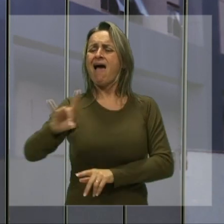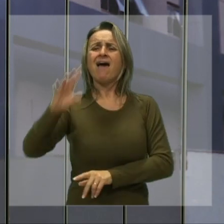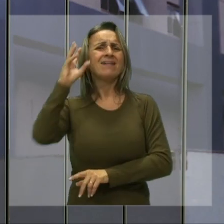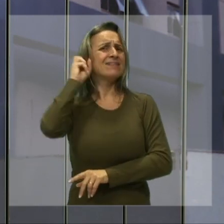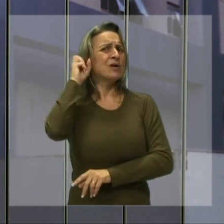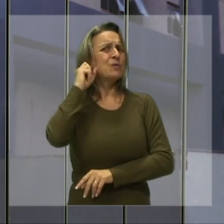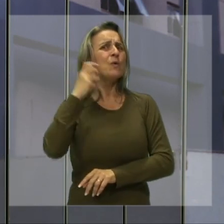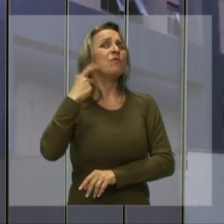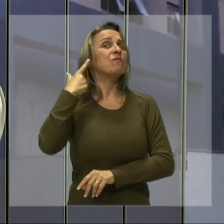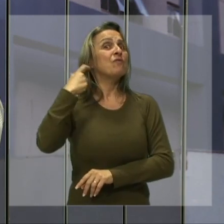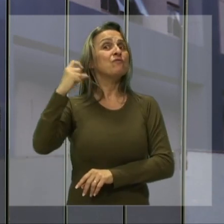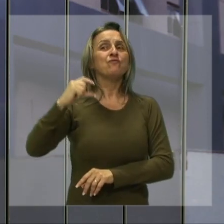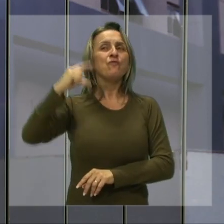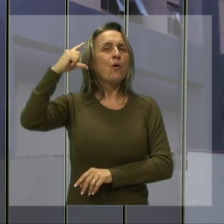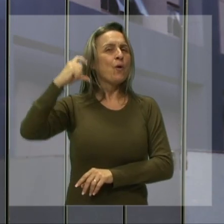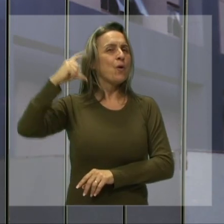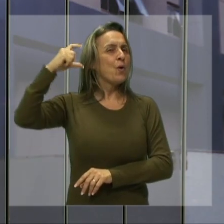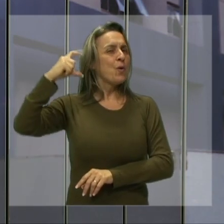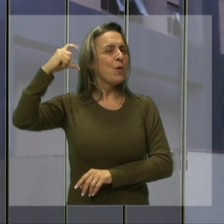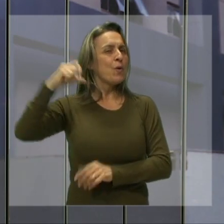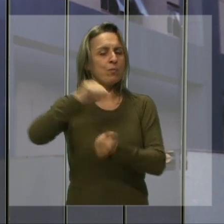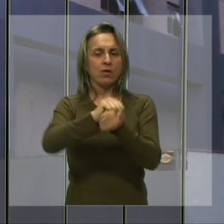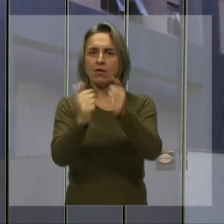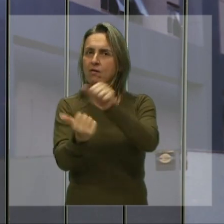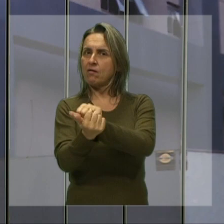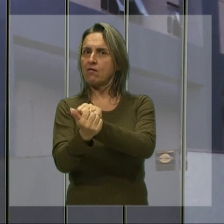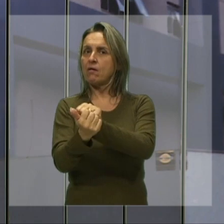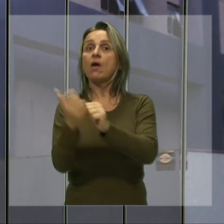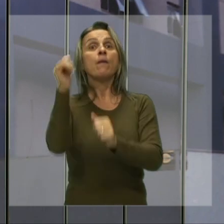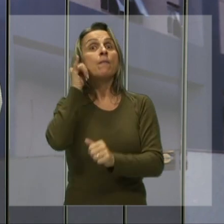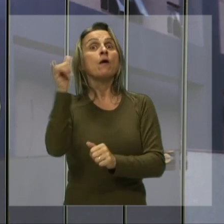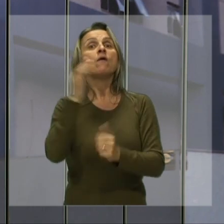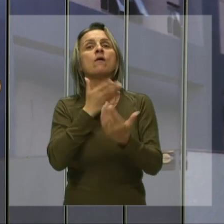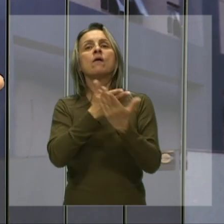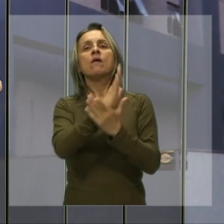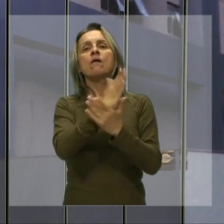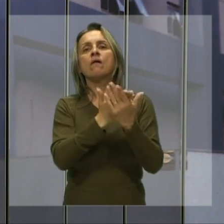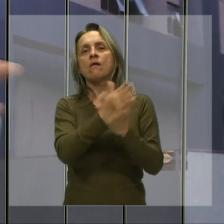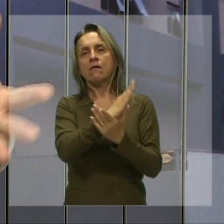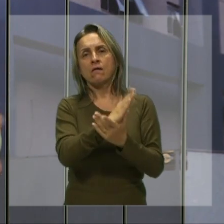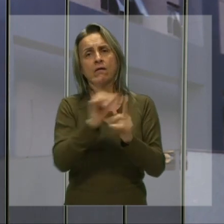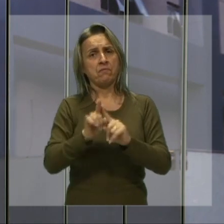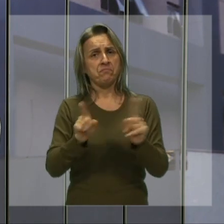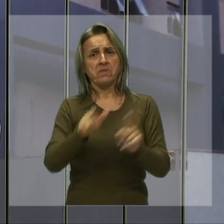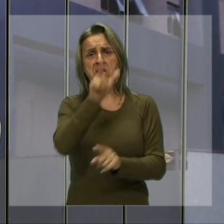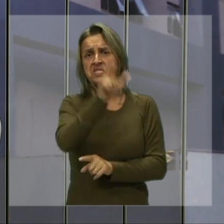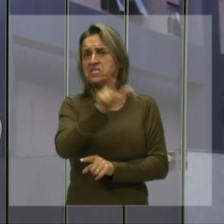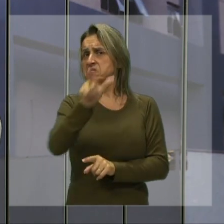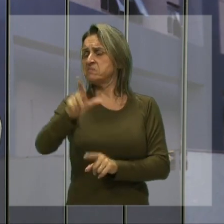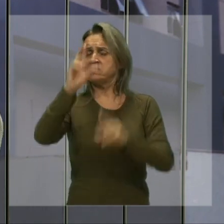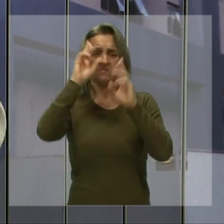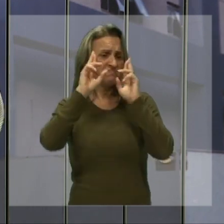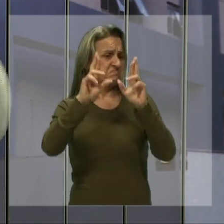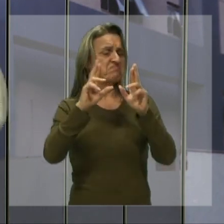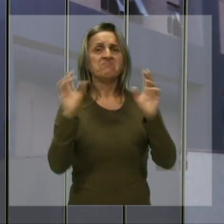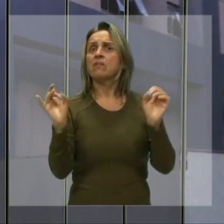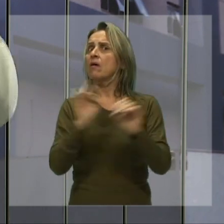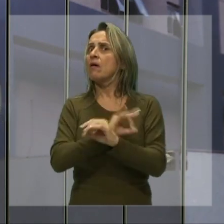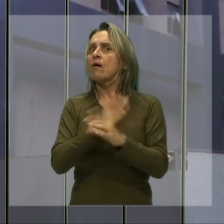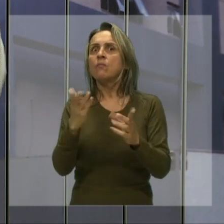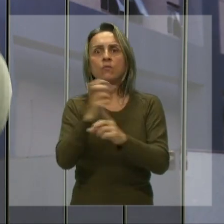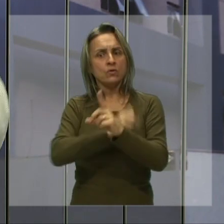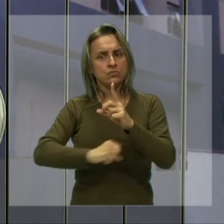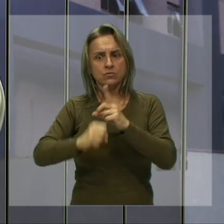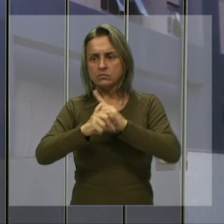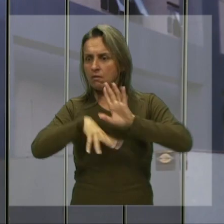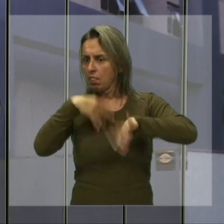volume adequado para um não atrapalhar o outro e está tudo bem. Só que as pessoas não estão mais... a sociedade parece